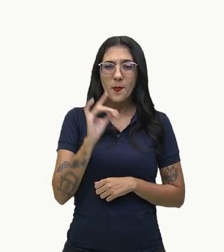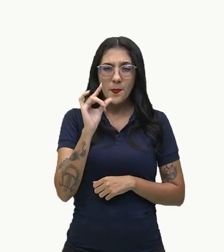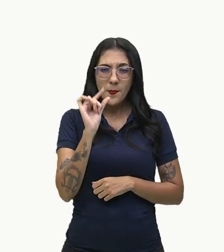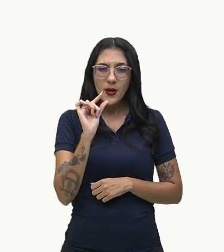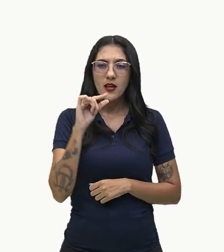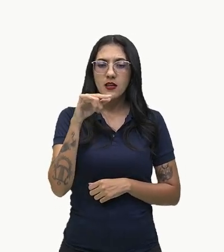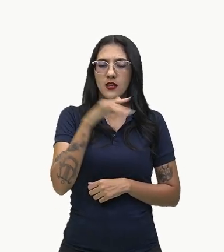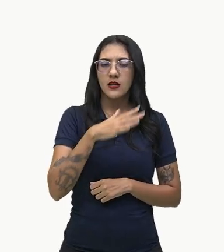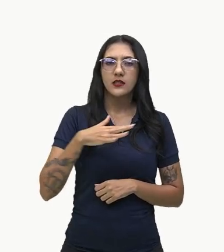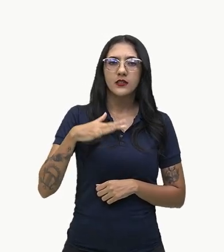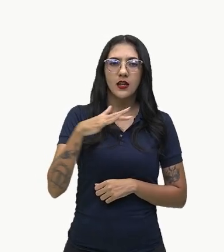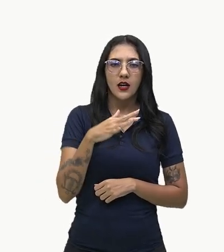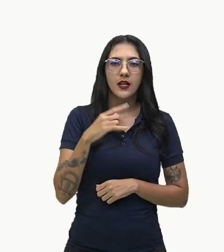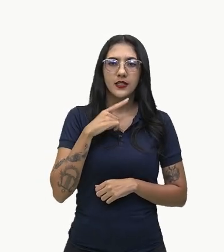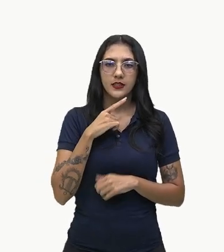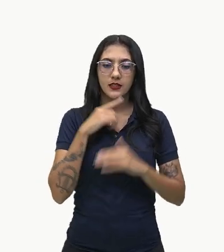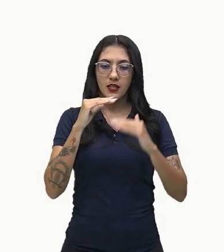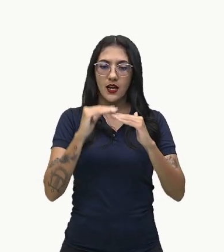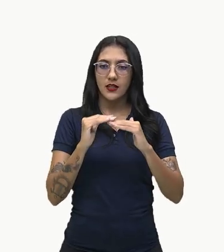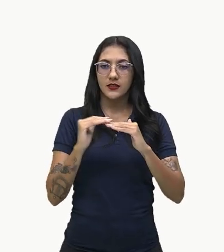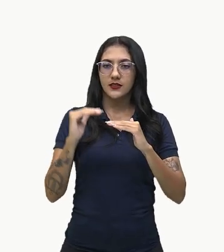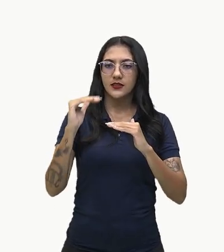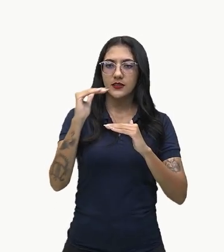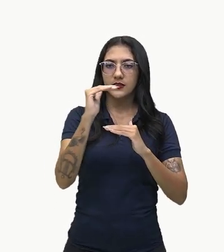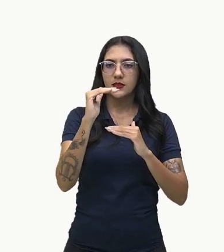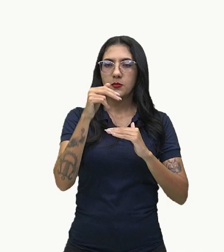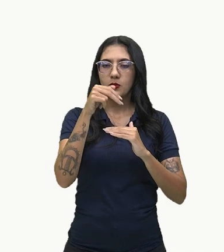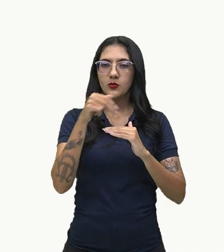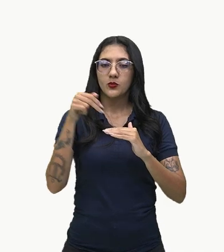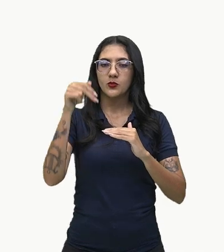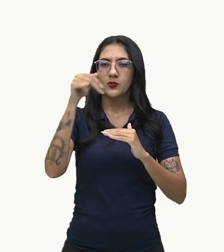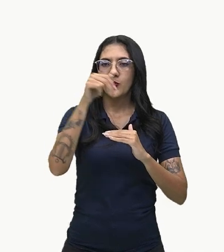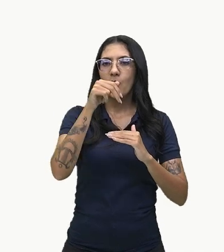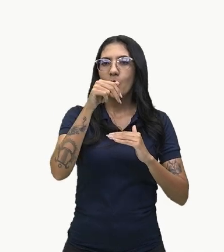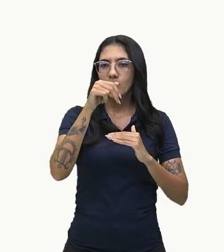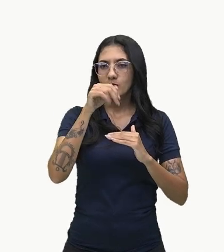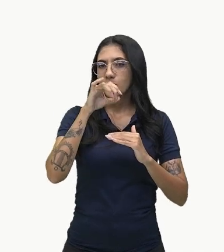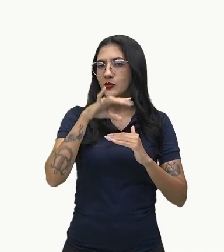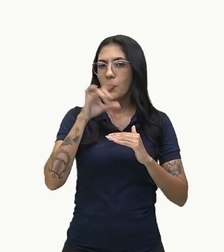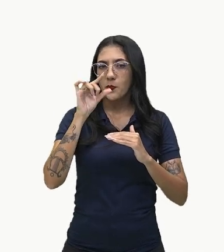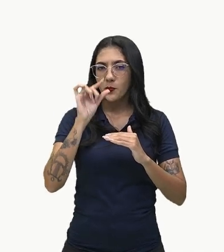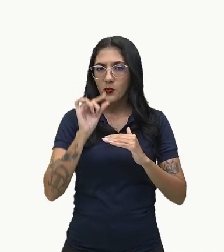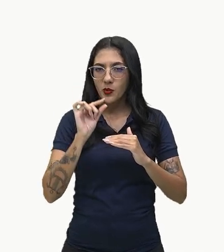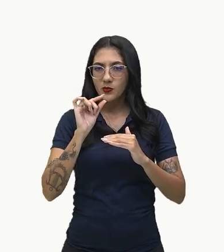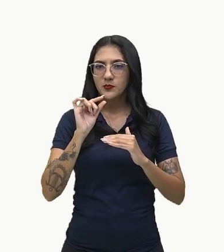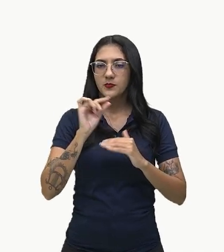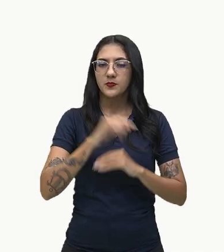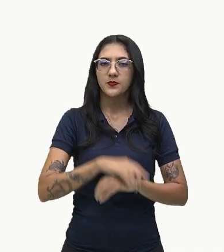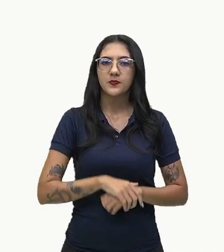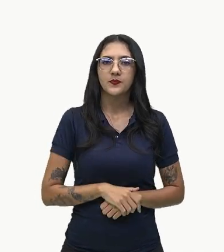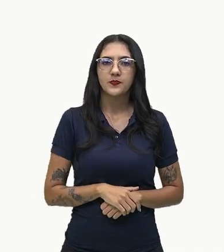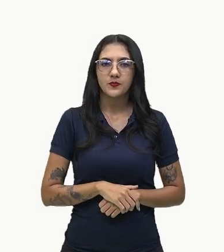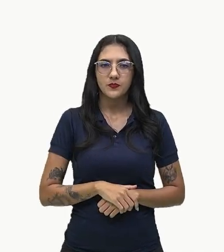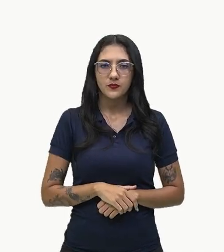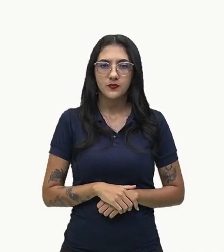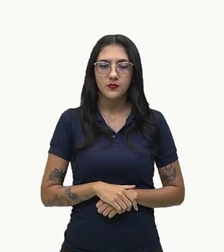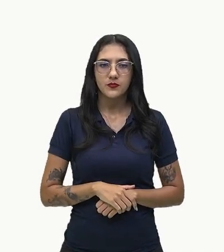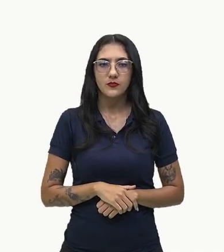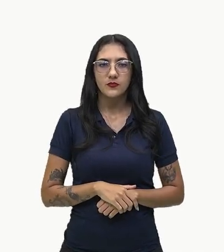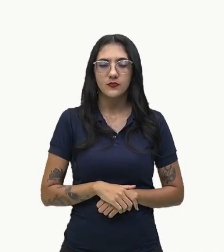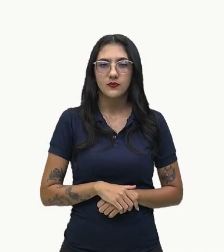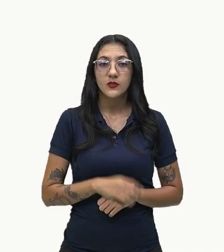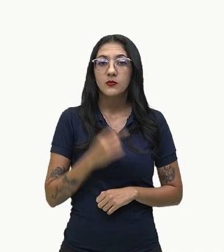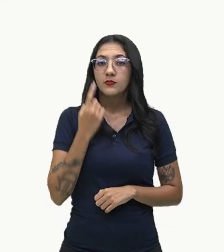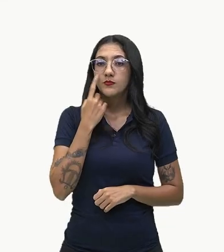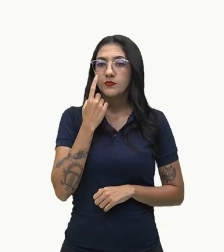território brasileiro, que está acima da linha do Equador, está no hemisfério norte da Terra. Tomando como